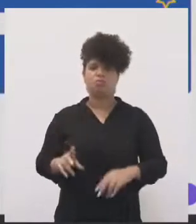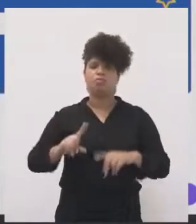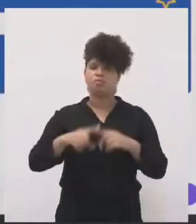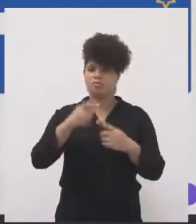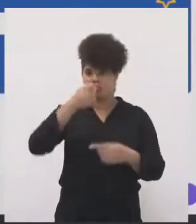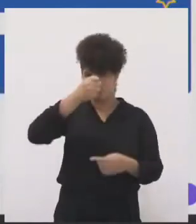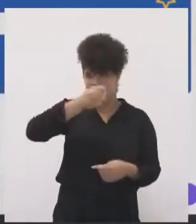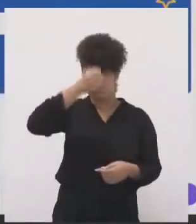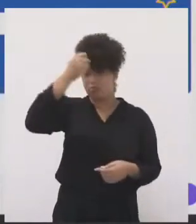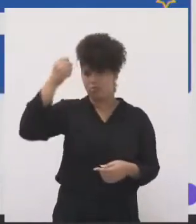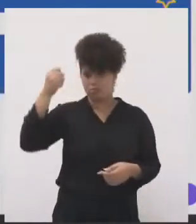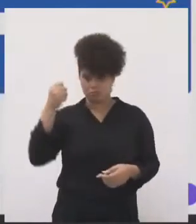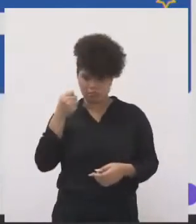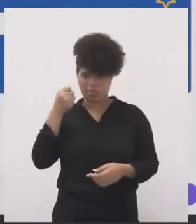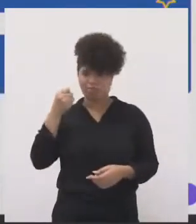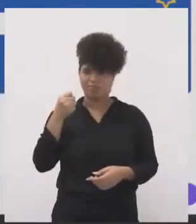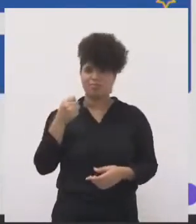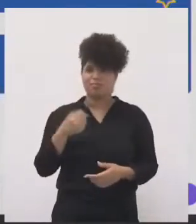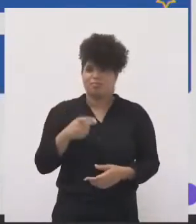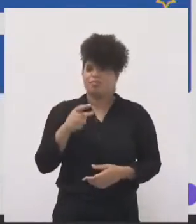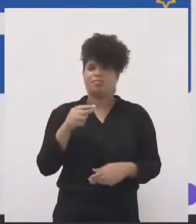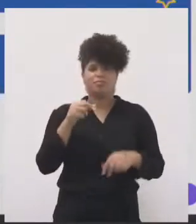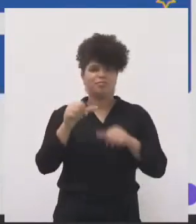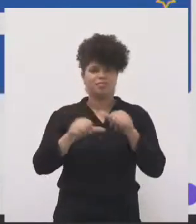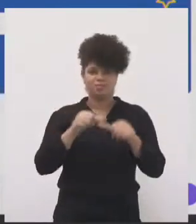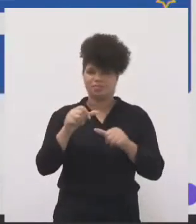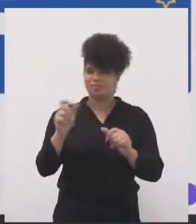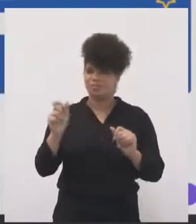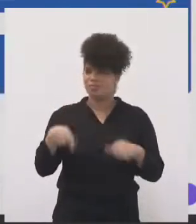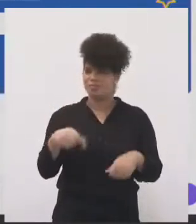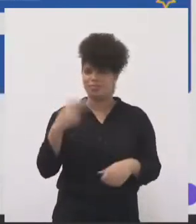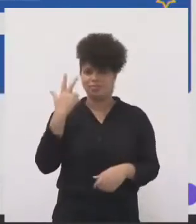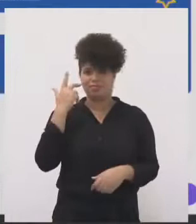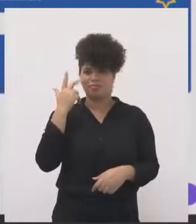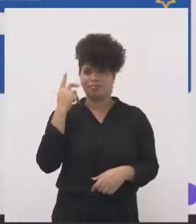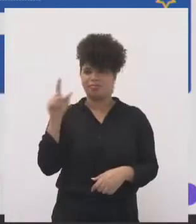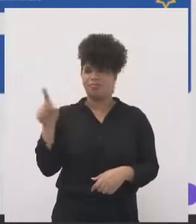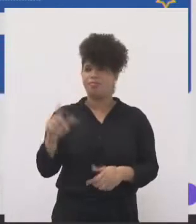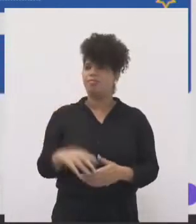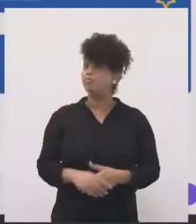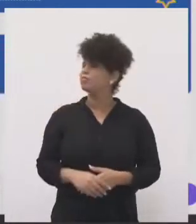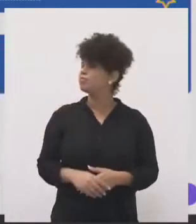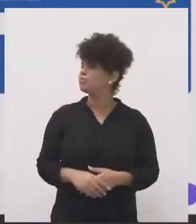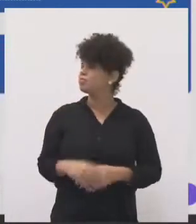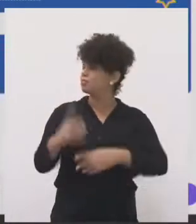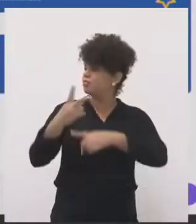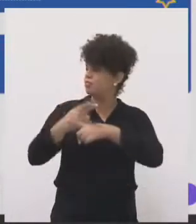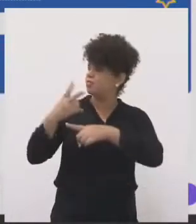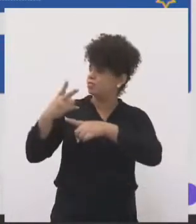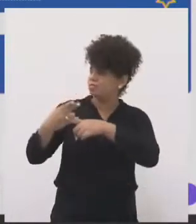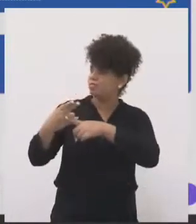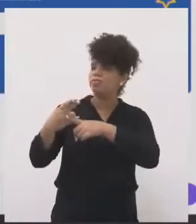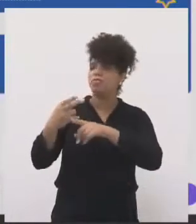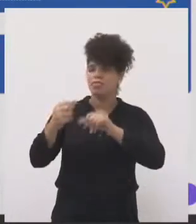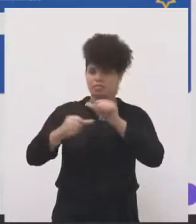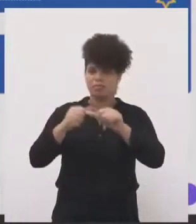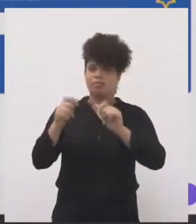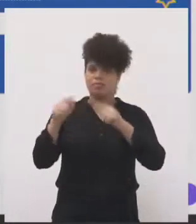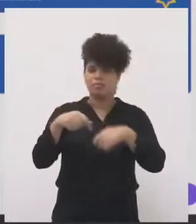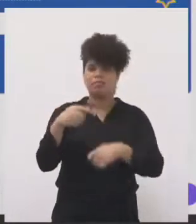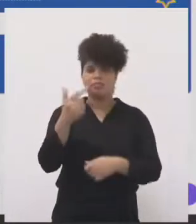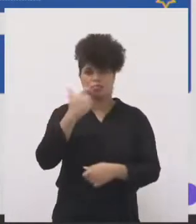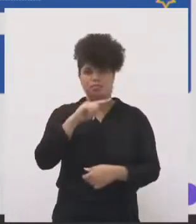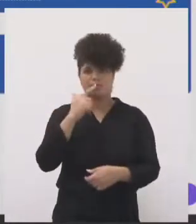seu registro. Mas o legal é que depois você pode clicar aqui na sua sala de aula, clicar no nome e personalizar da forma que